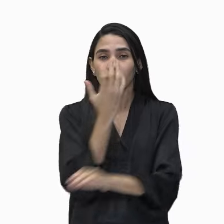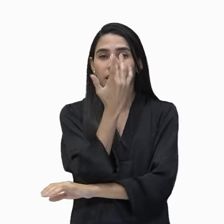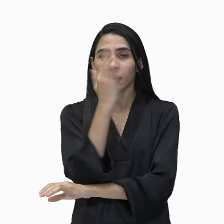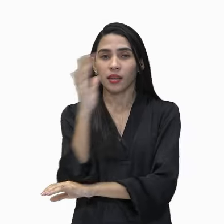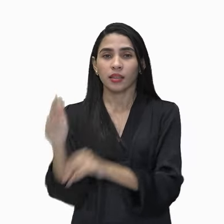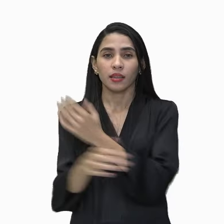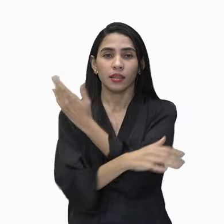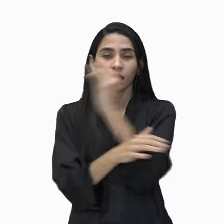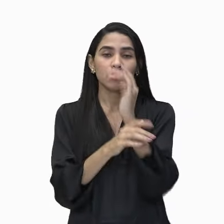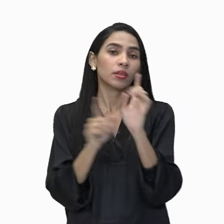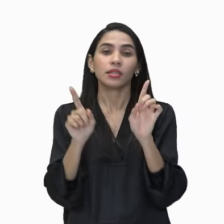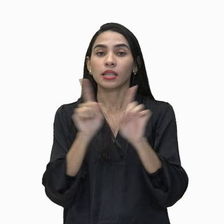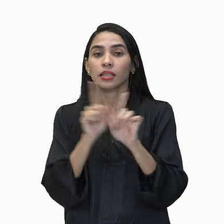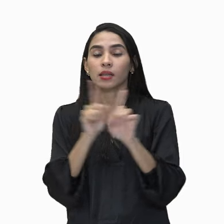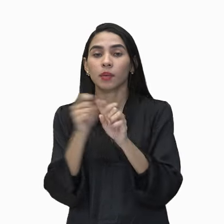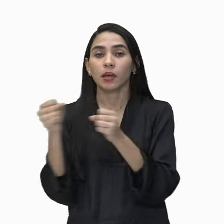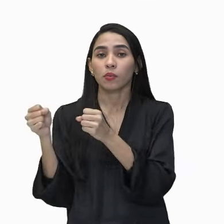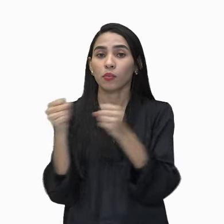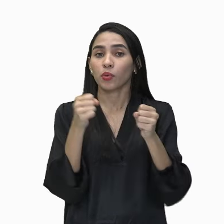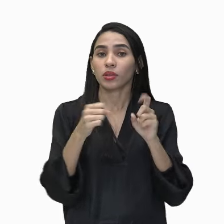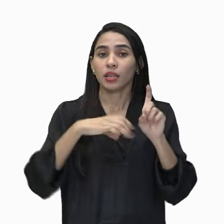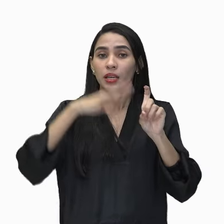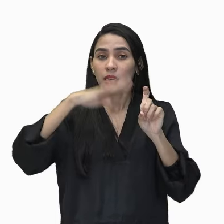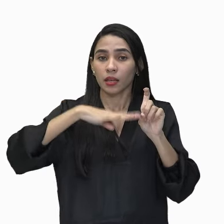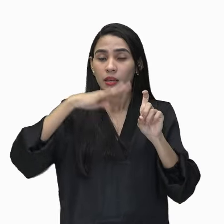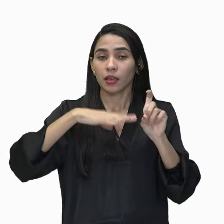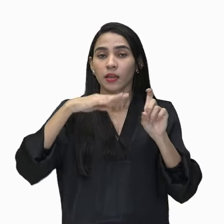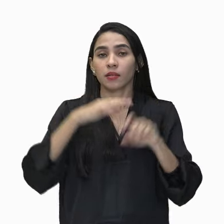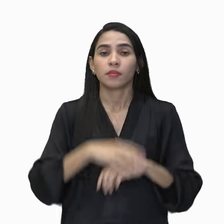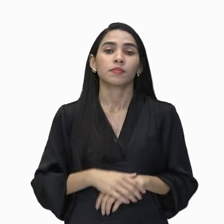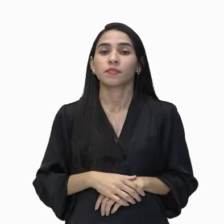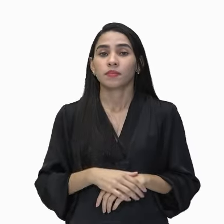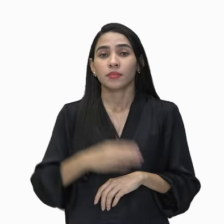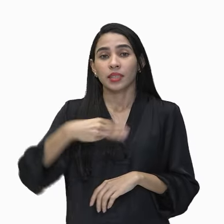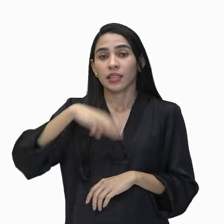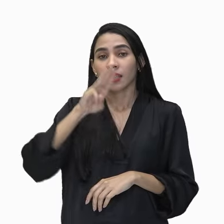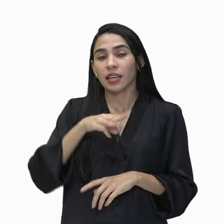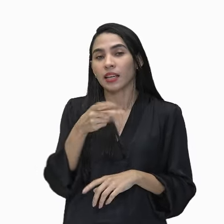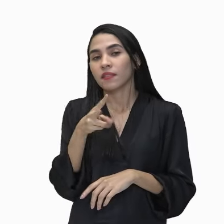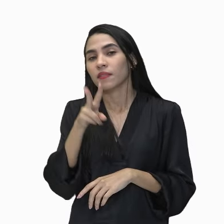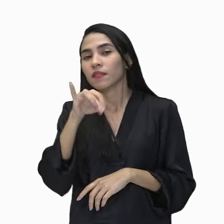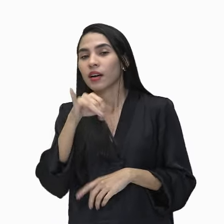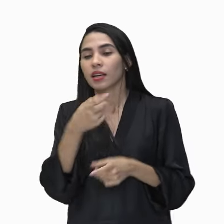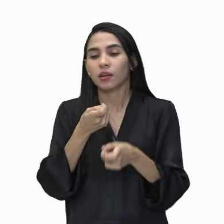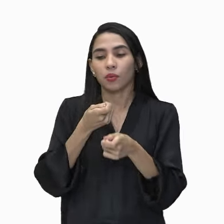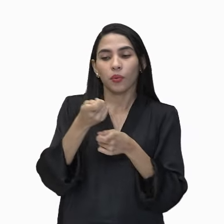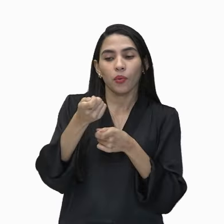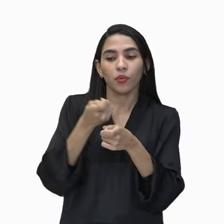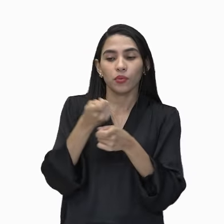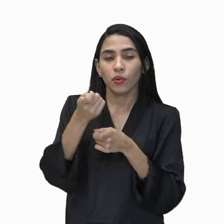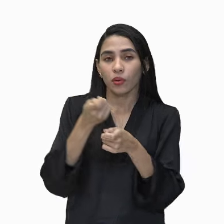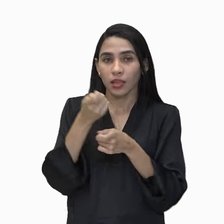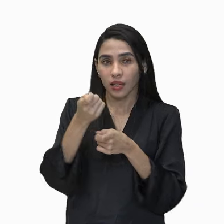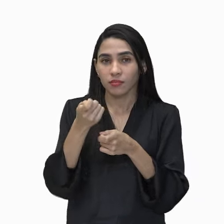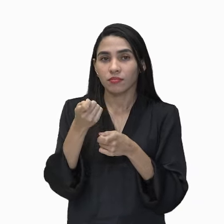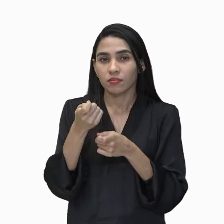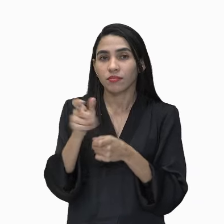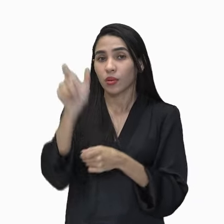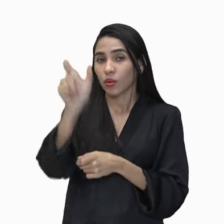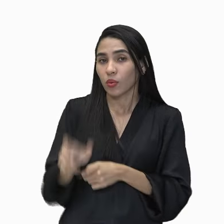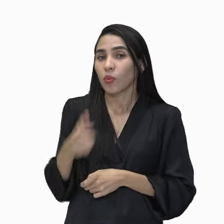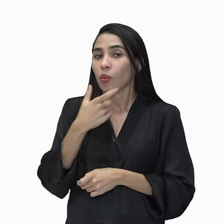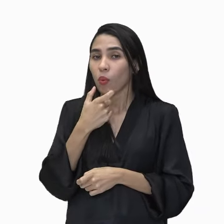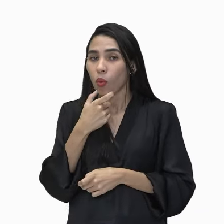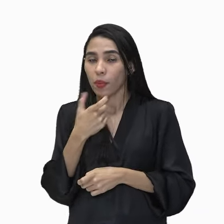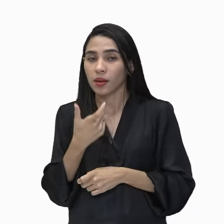E o poder divino, mais no mundo medieval, é quem rege a vida do homem. Então, a